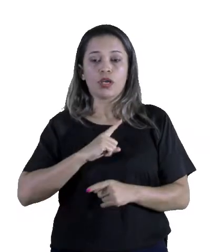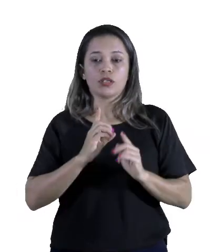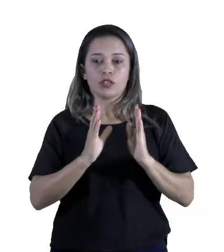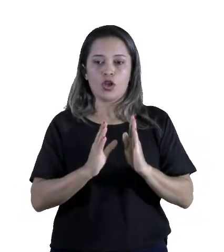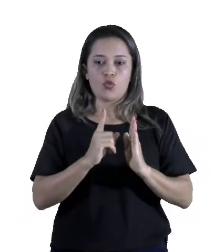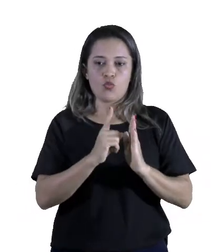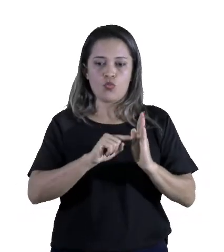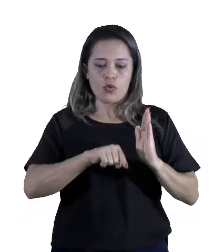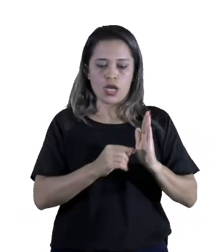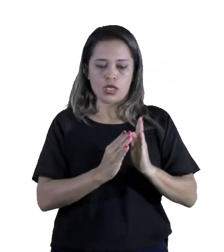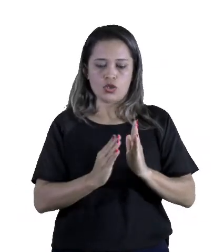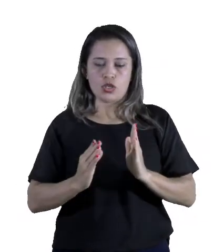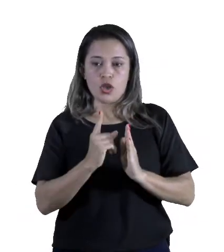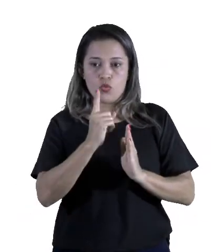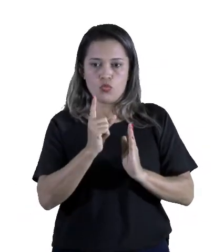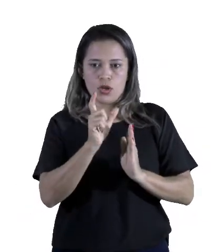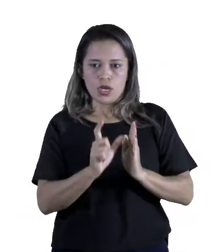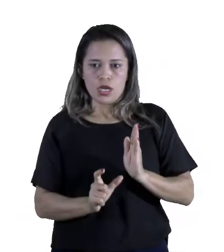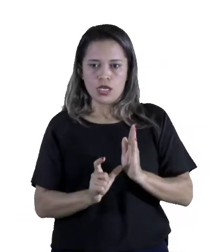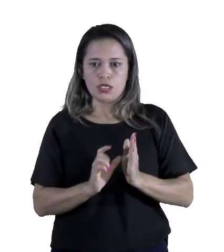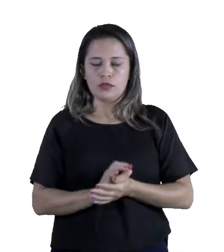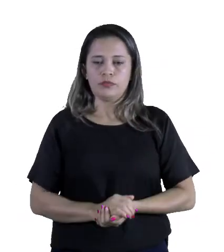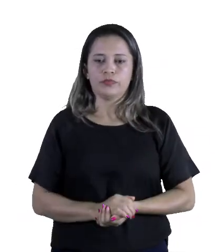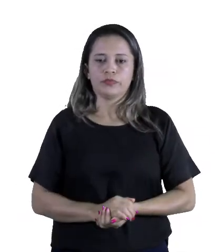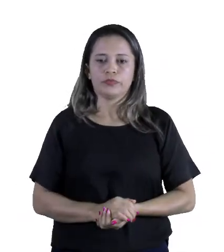da vírgula. O número